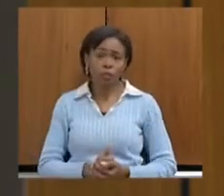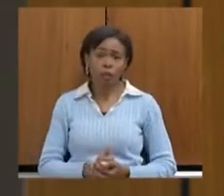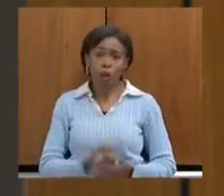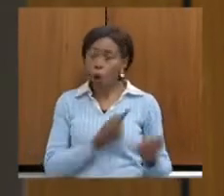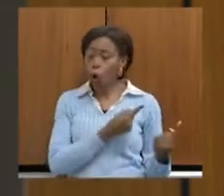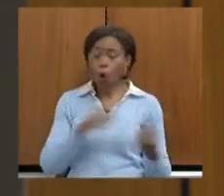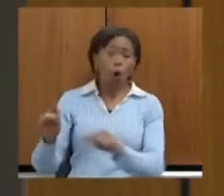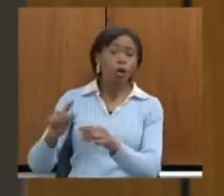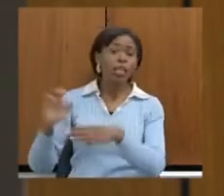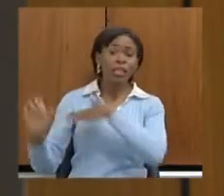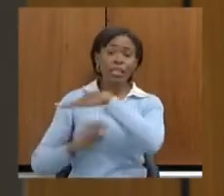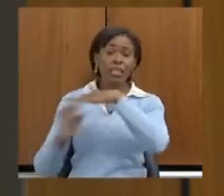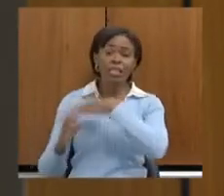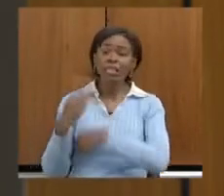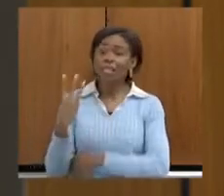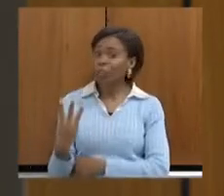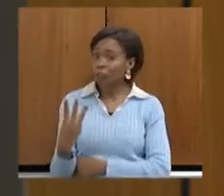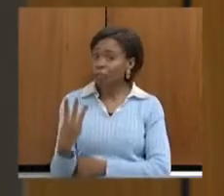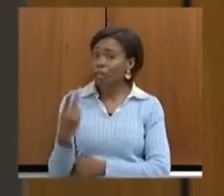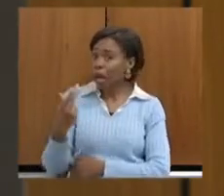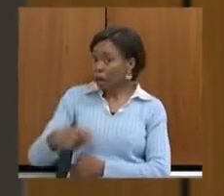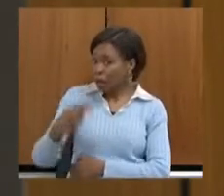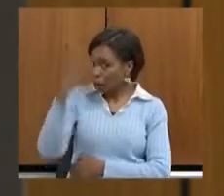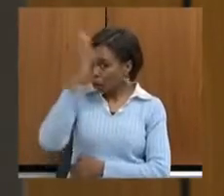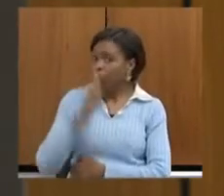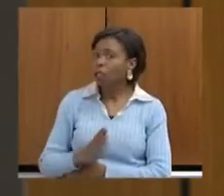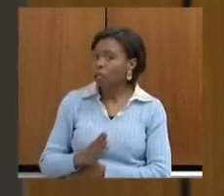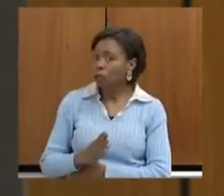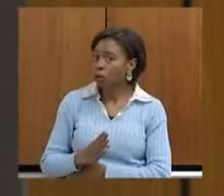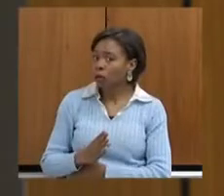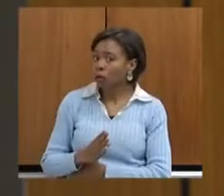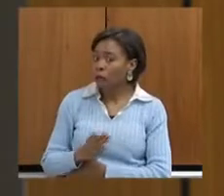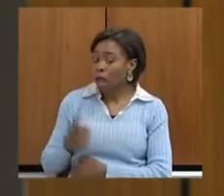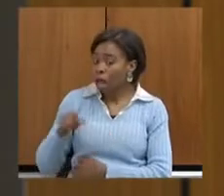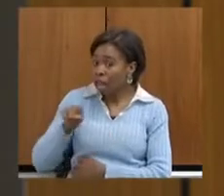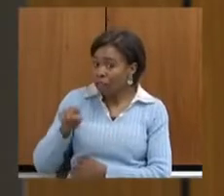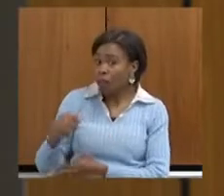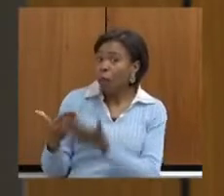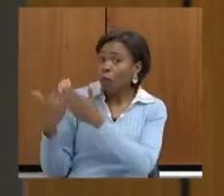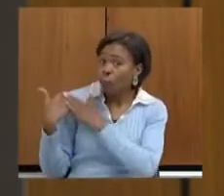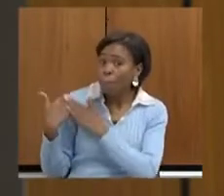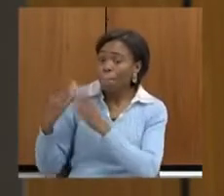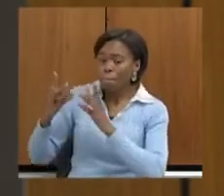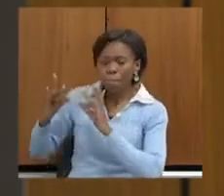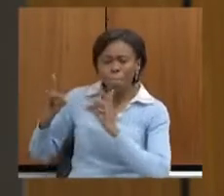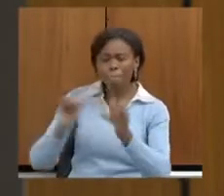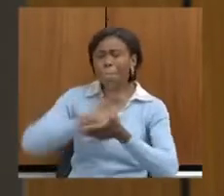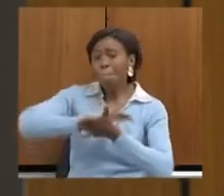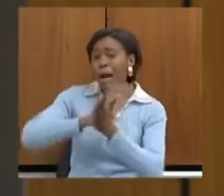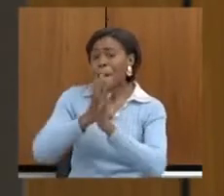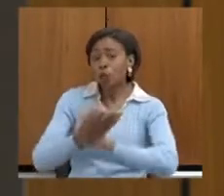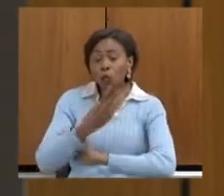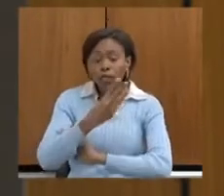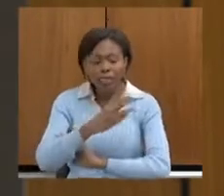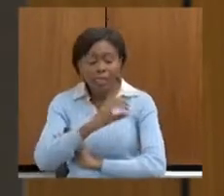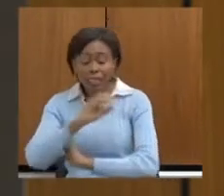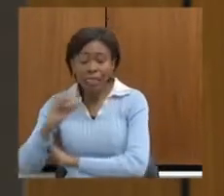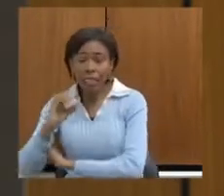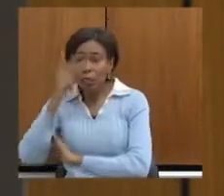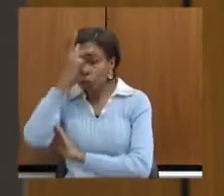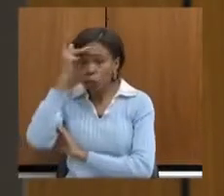que tá no Brasil que depois que ela matou 300 pessoas me passa a conta